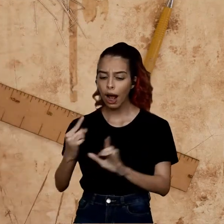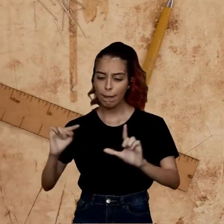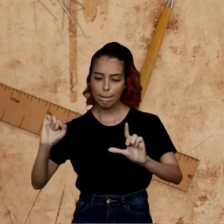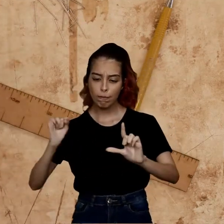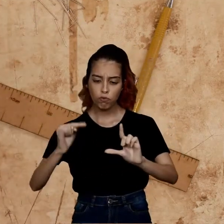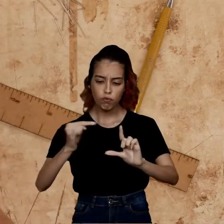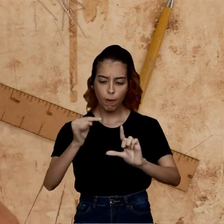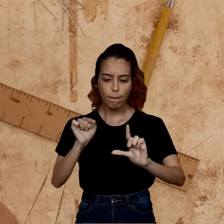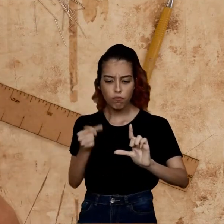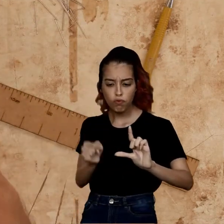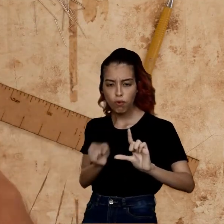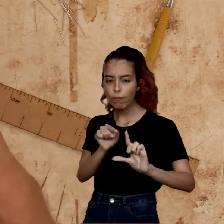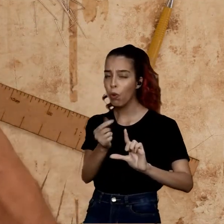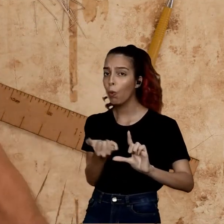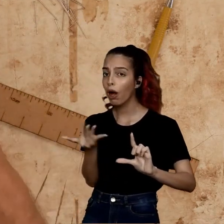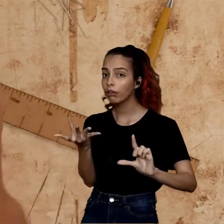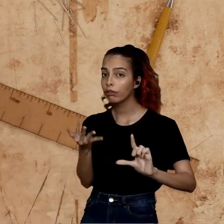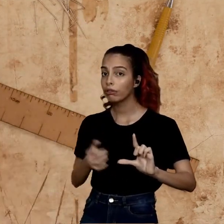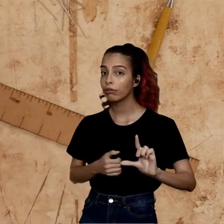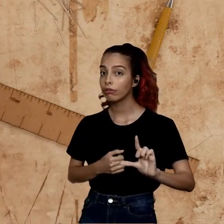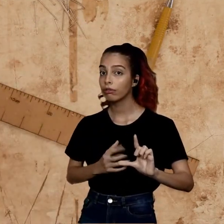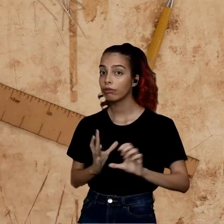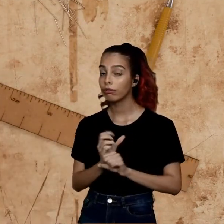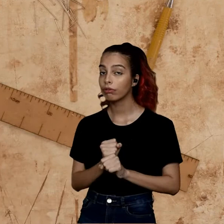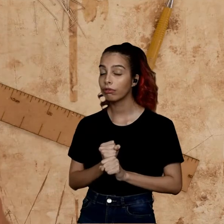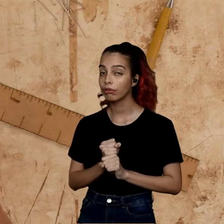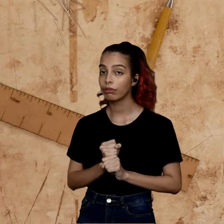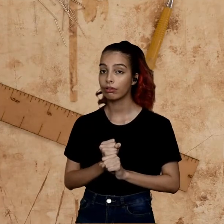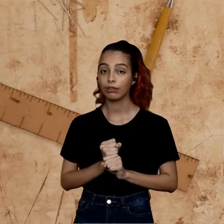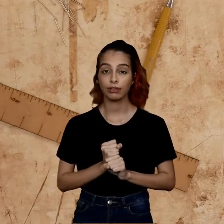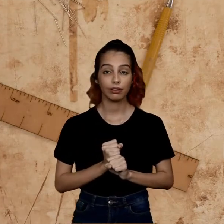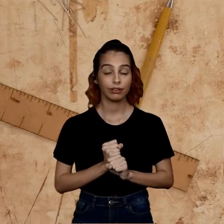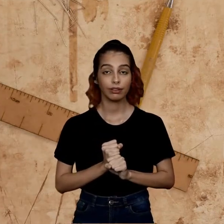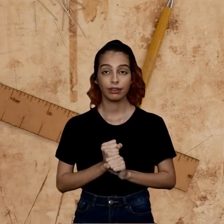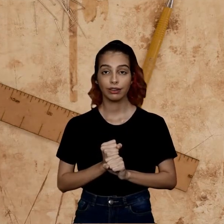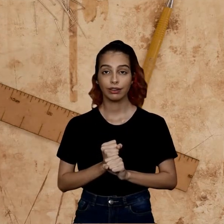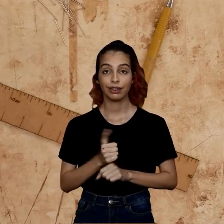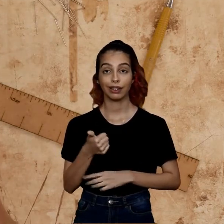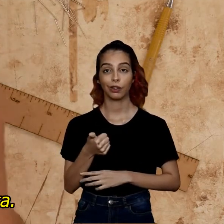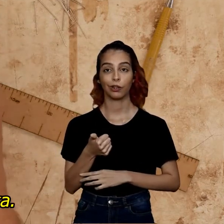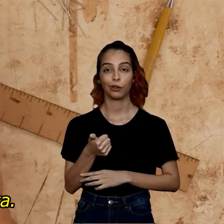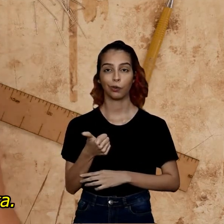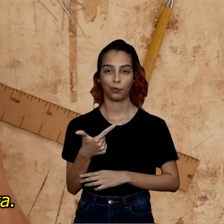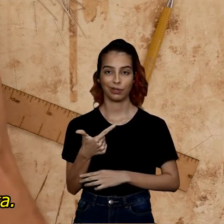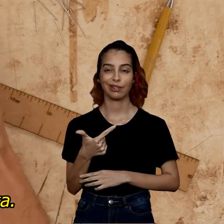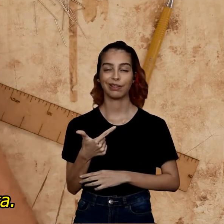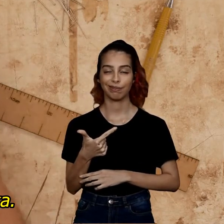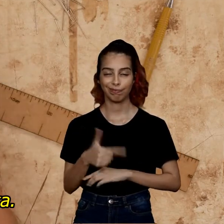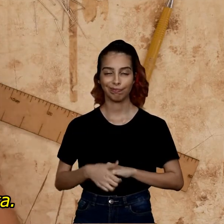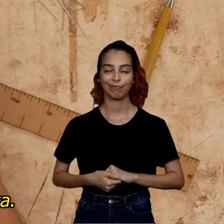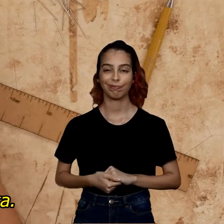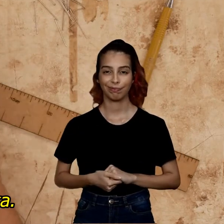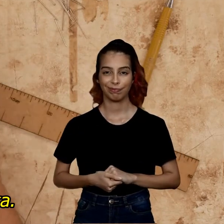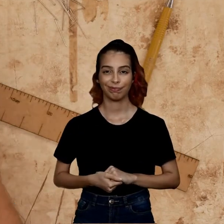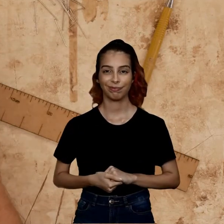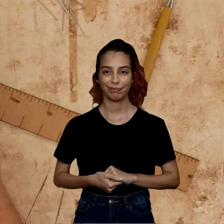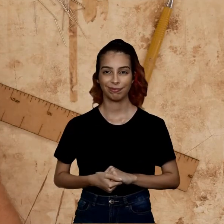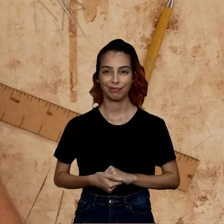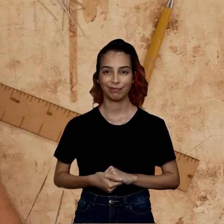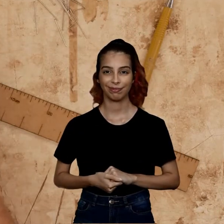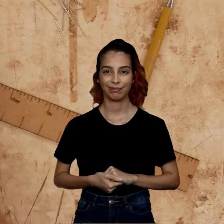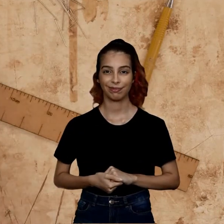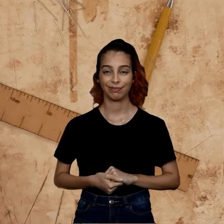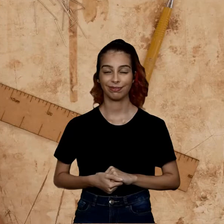olha. 1, 2, 3, 4, 5, 6, 7, 8. 12 parafusos para fazer essa caixa.